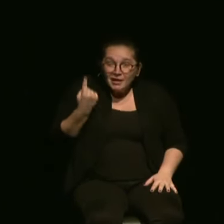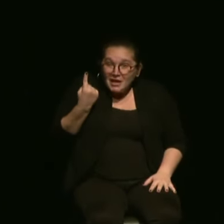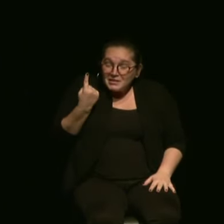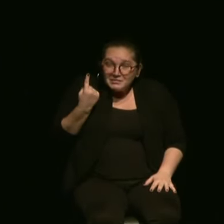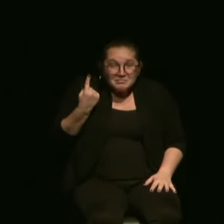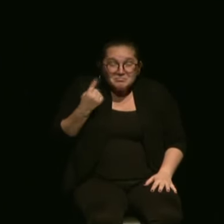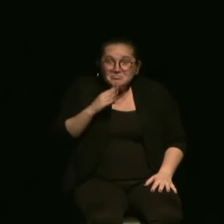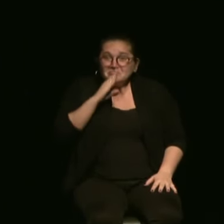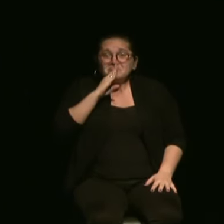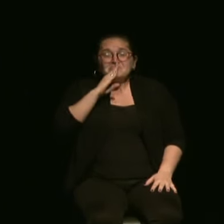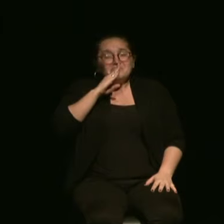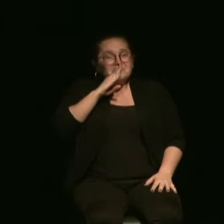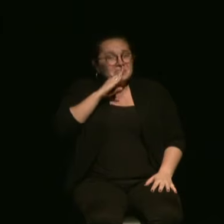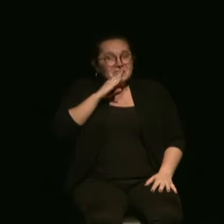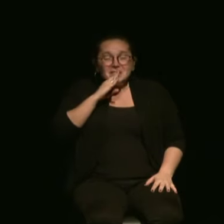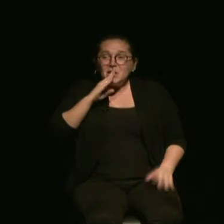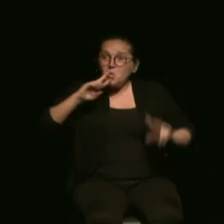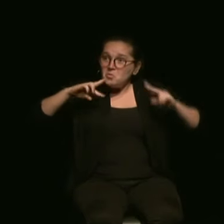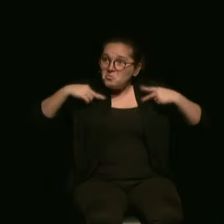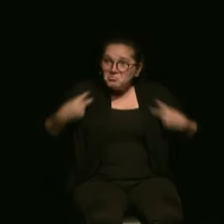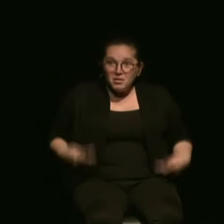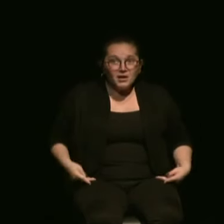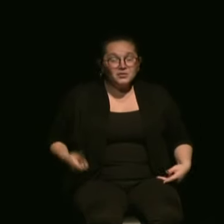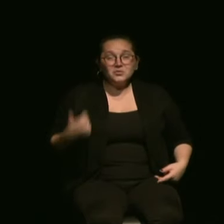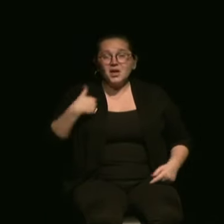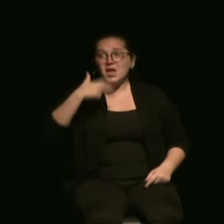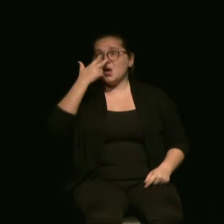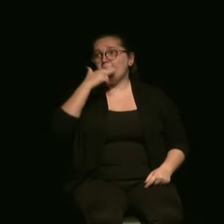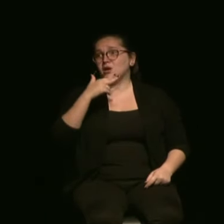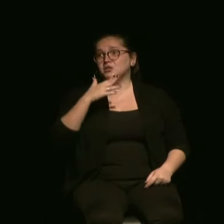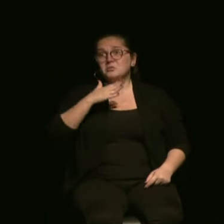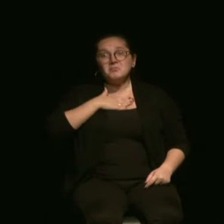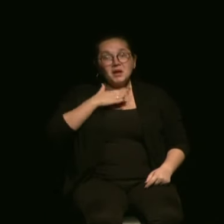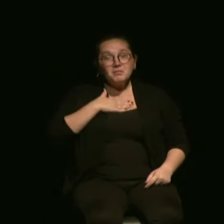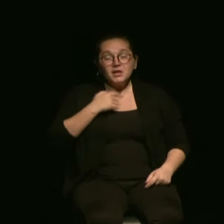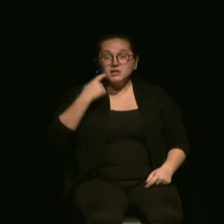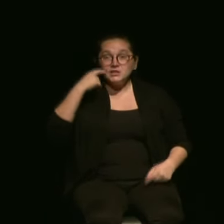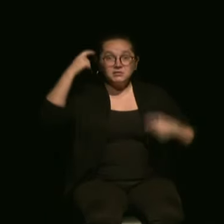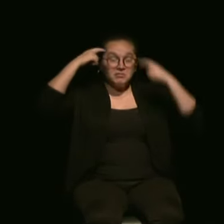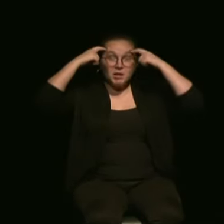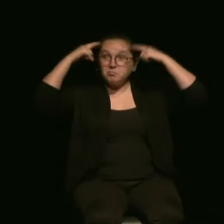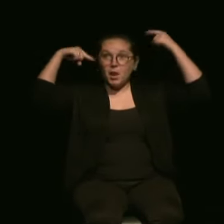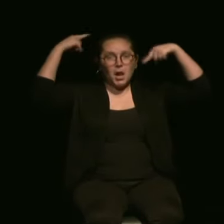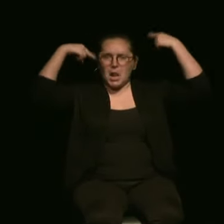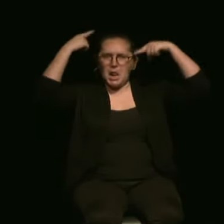ser humano que pode, eu acho que pode provocar insanidade.